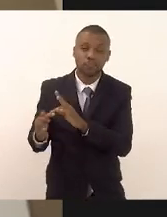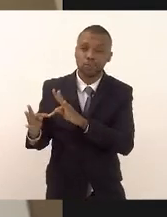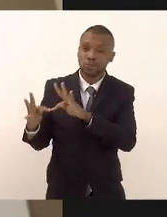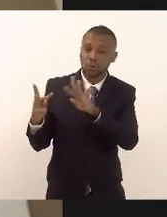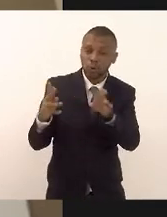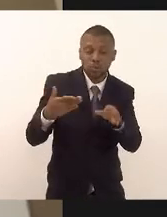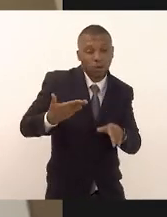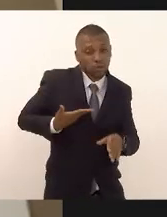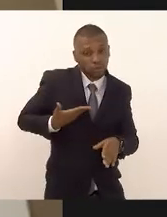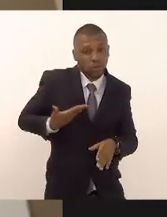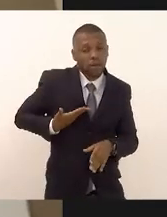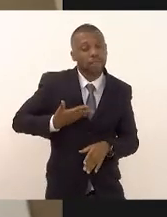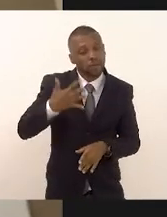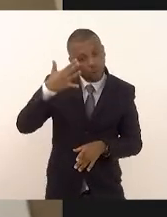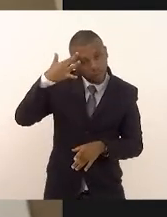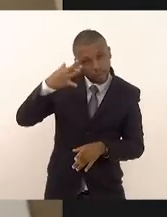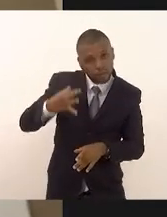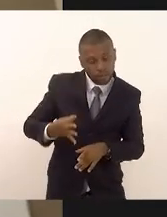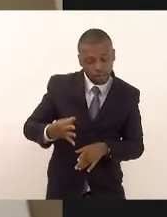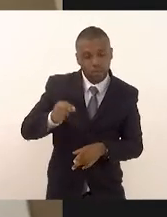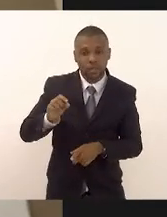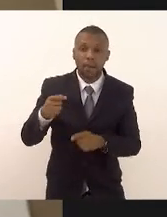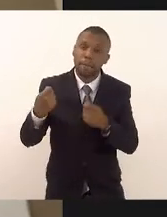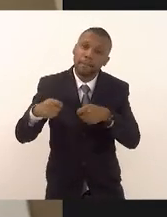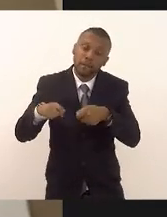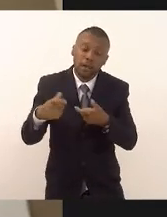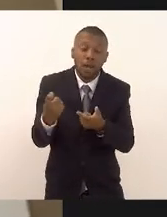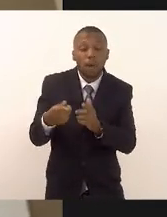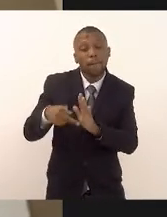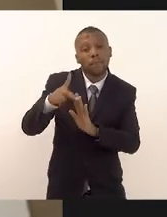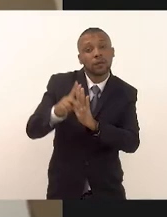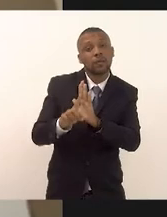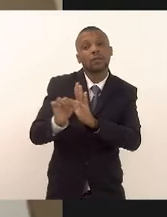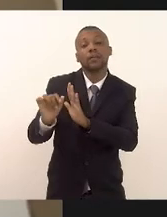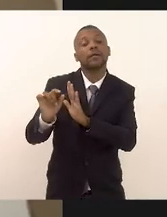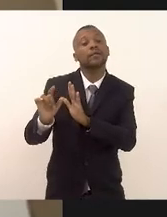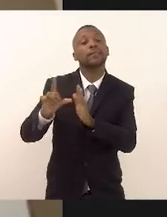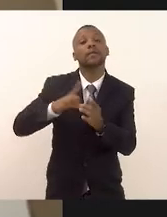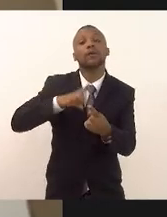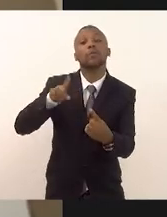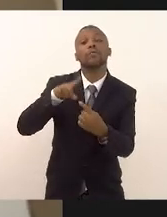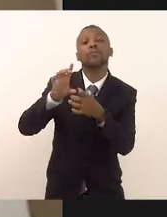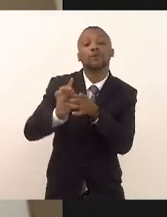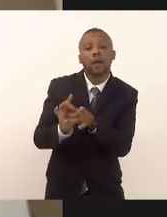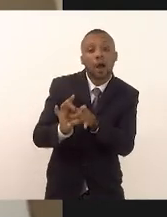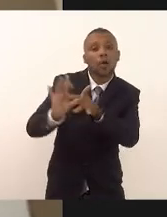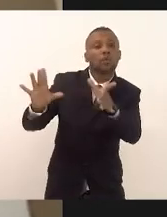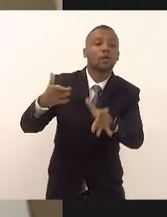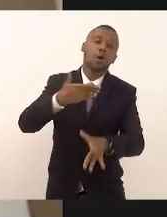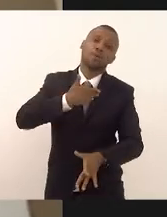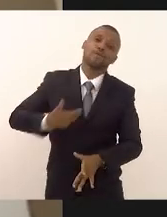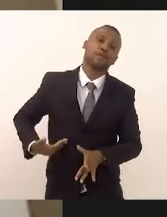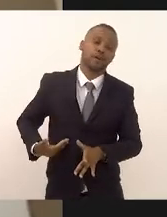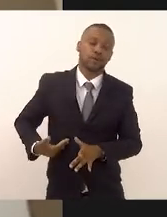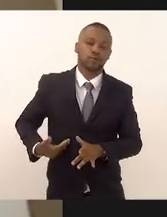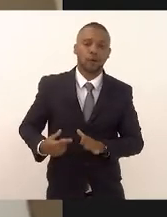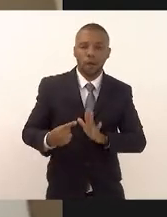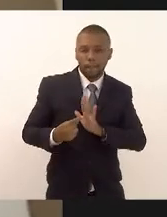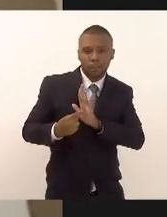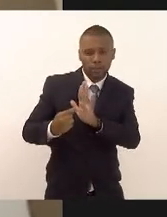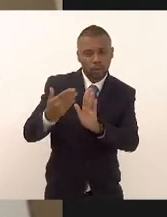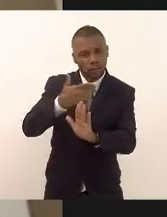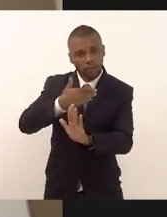pares que entenderam a necessidade. É um projeto autorizativo, na verdade, é uma sinalização para o governo do estado